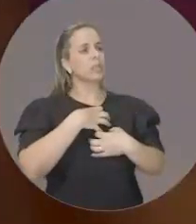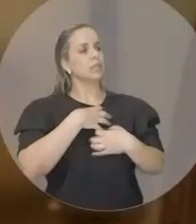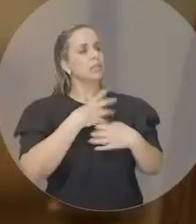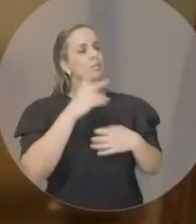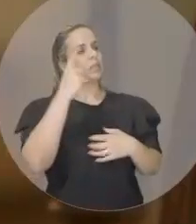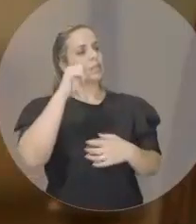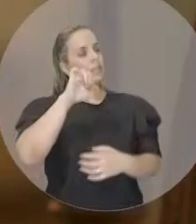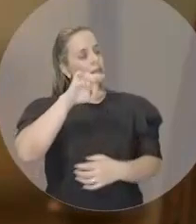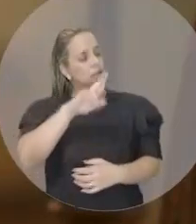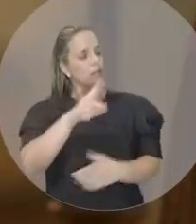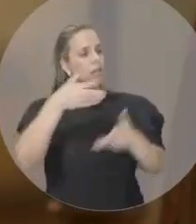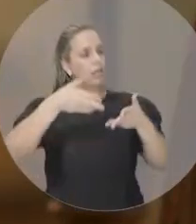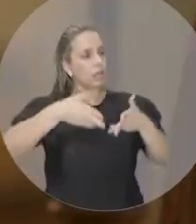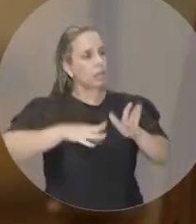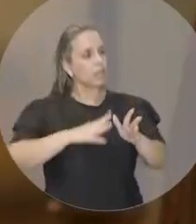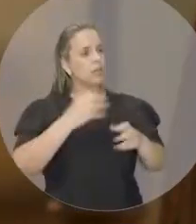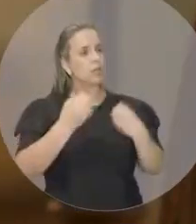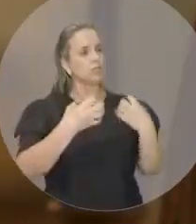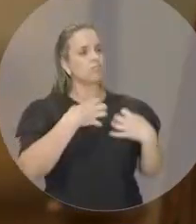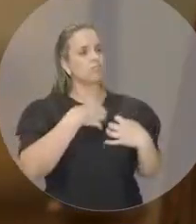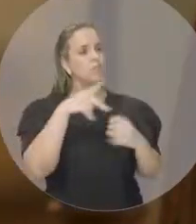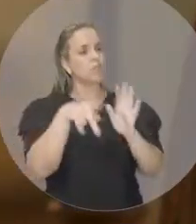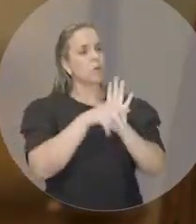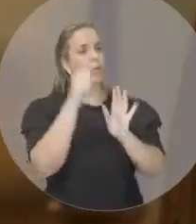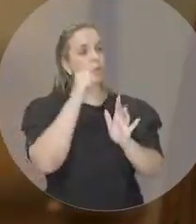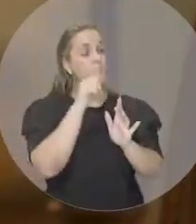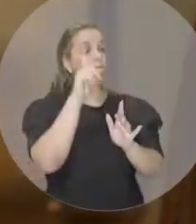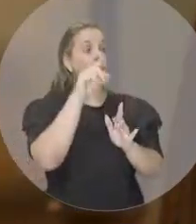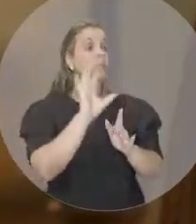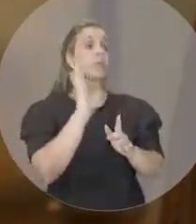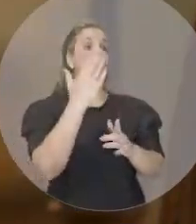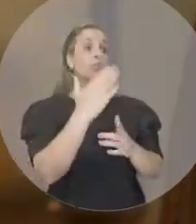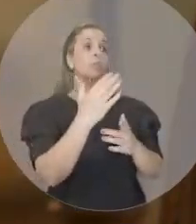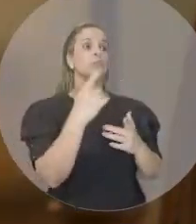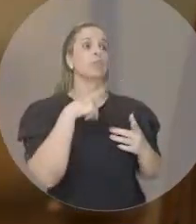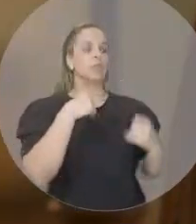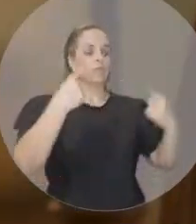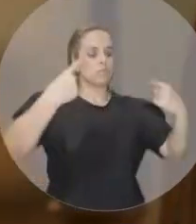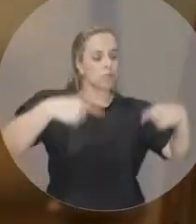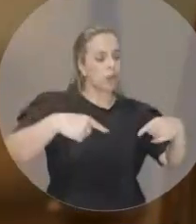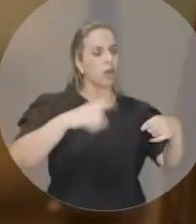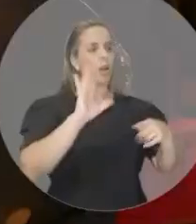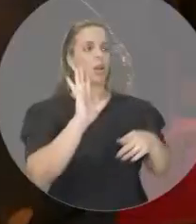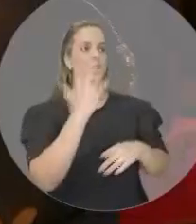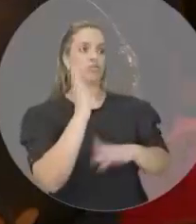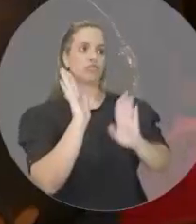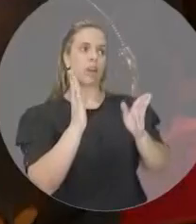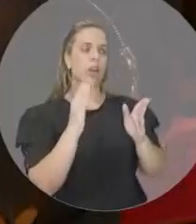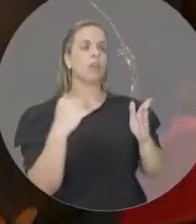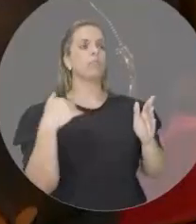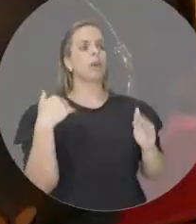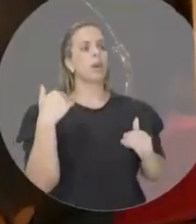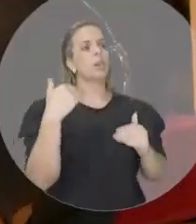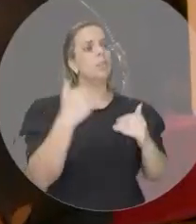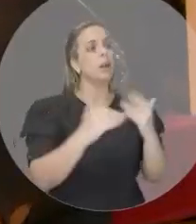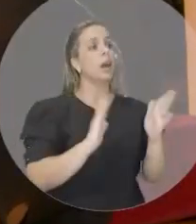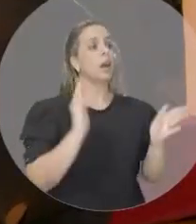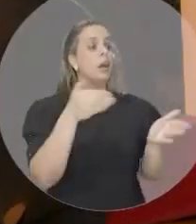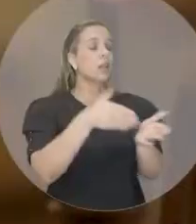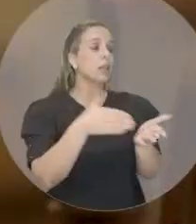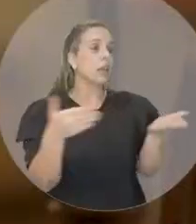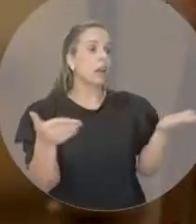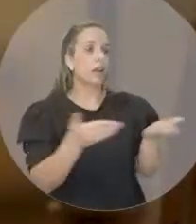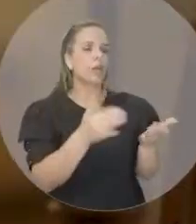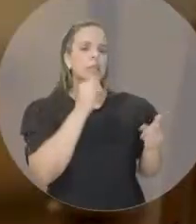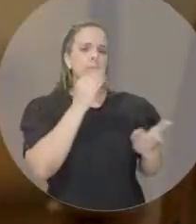Mulheres, por exemplo, os textos foram selecionados a partir de um concurso que eles fizeram, até chegar, por exemplo,